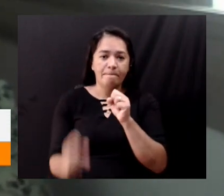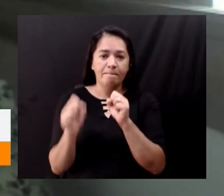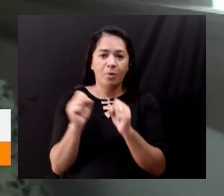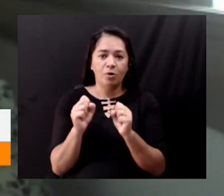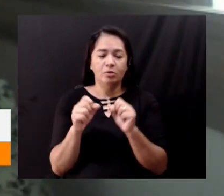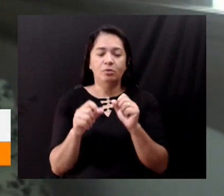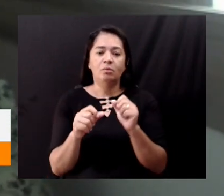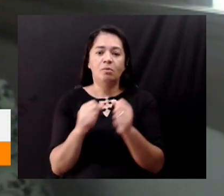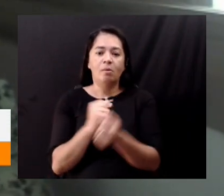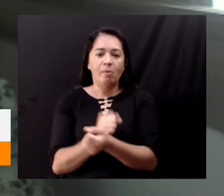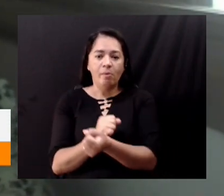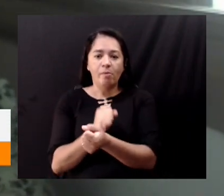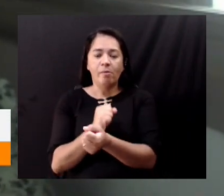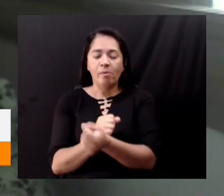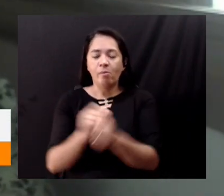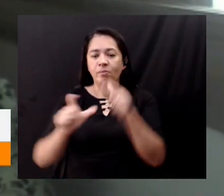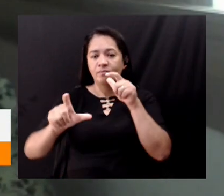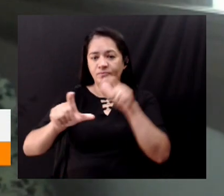dessa substância.